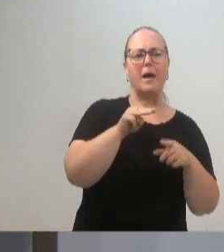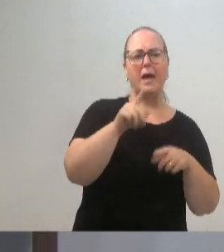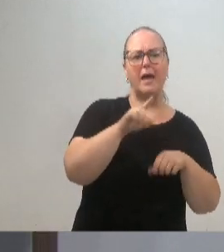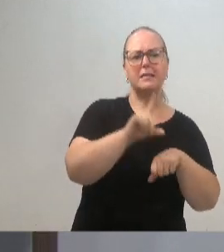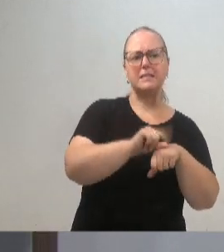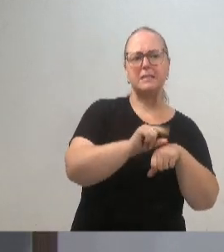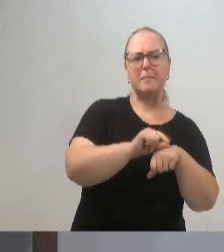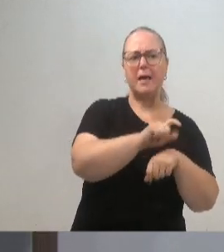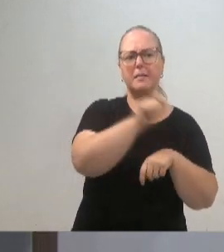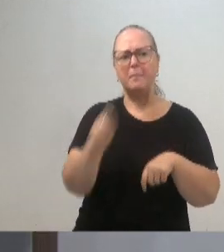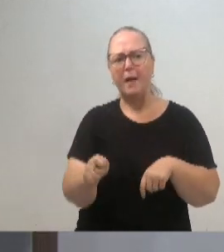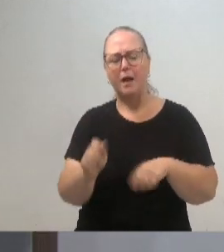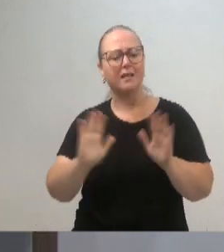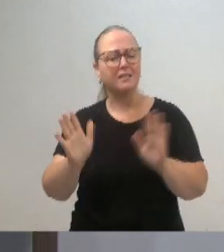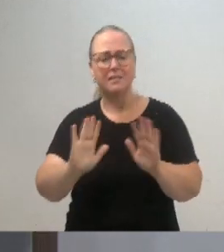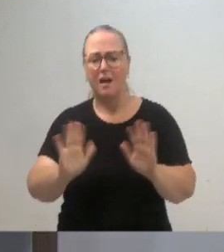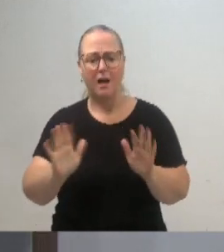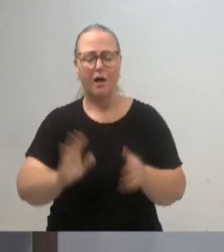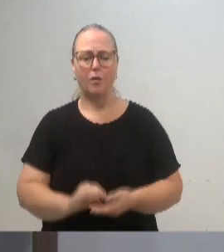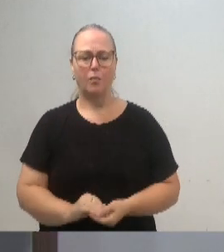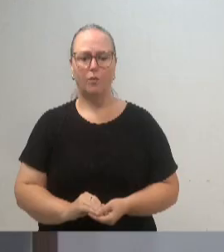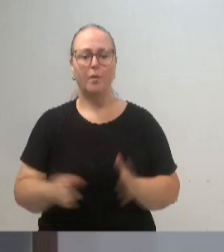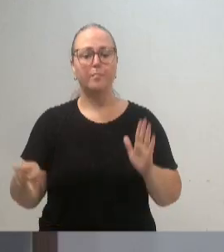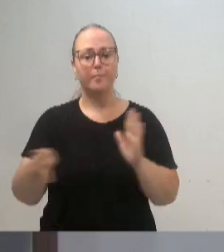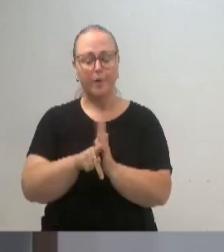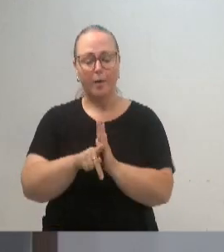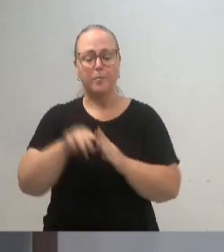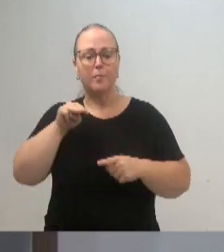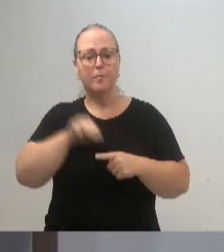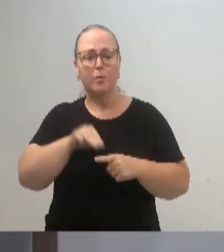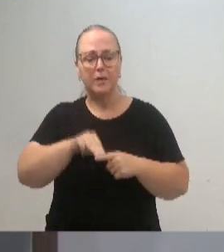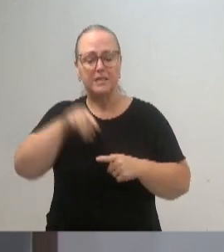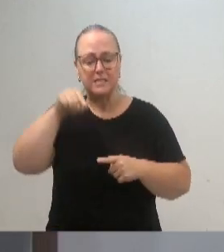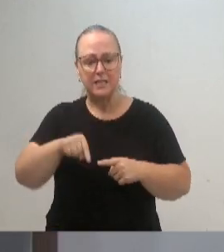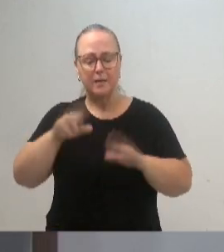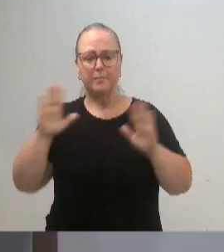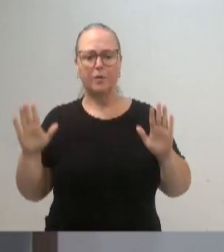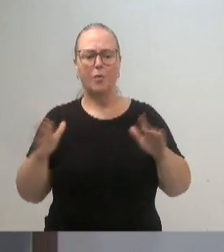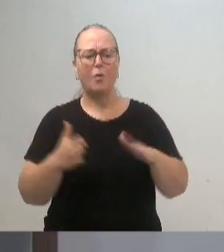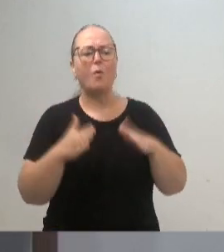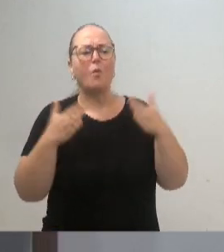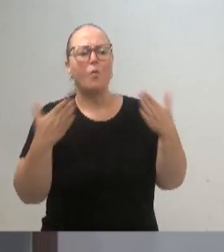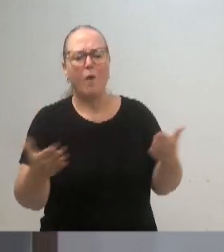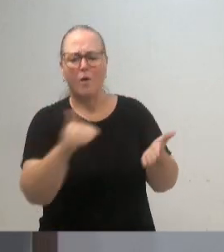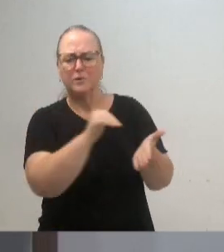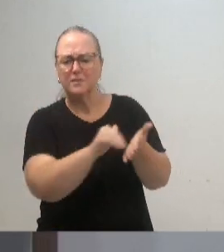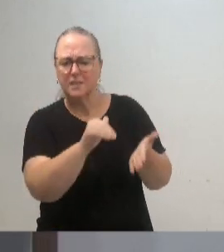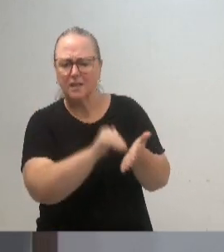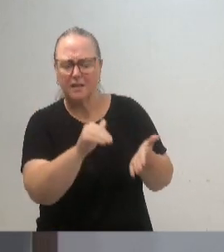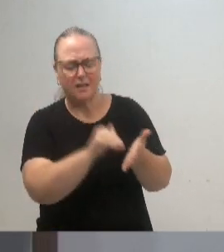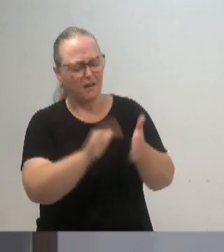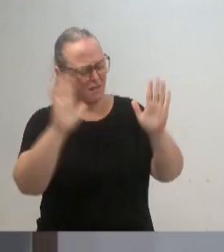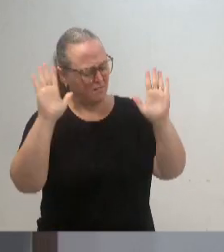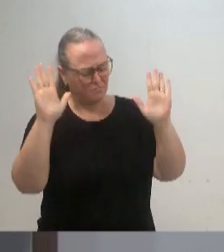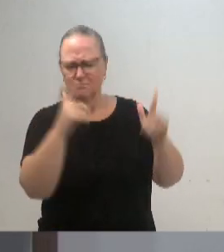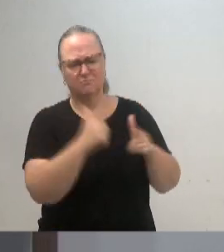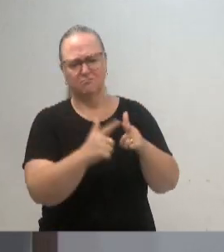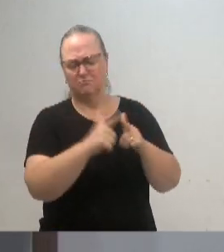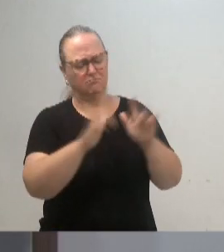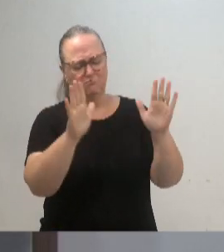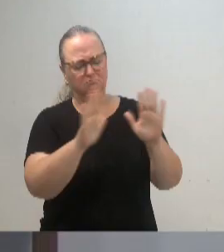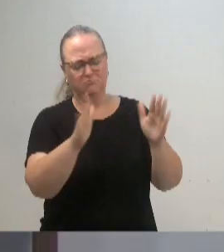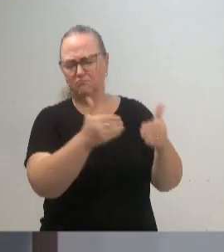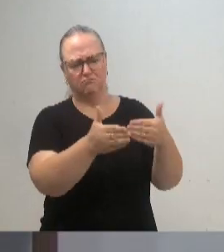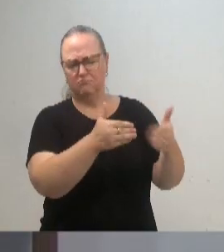ponto. É isso, é ponto. Se vai sair do orçamento da educação, da assistência social, da saúde, não importa. Enquanto ela estiver